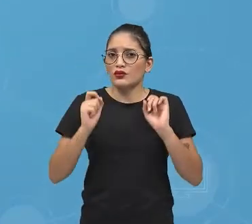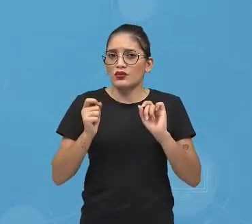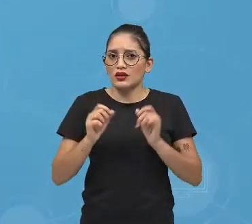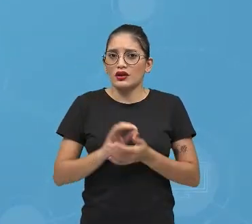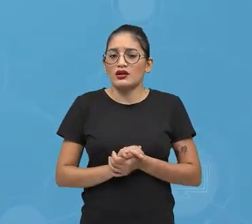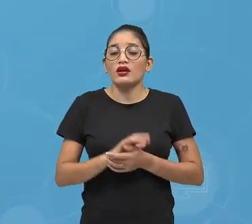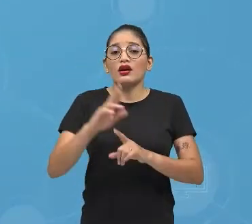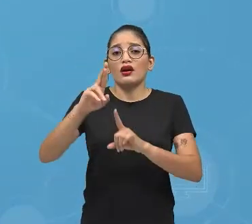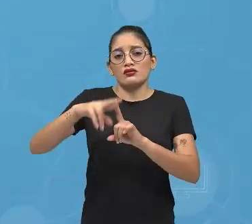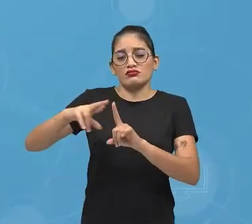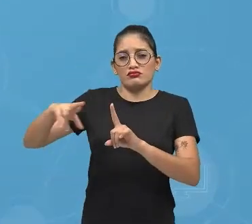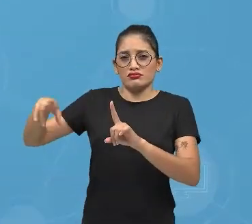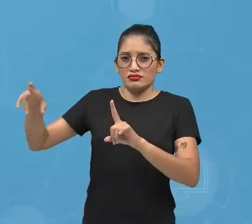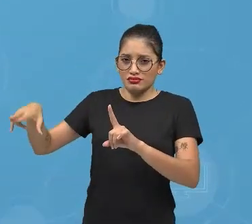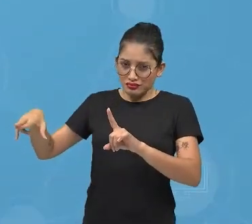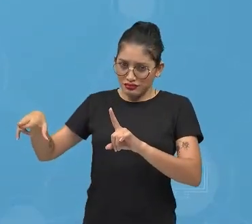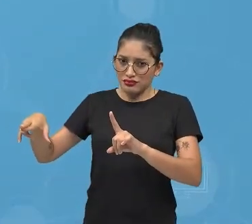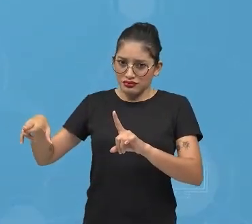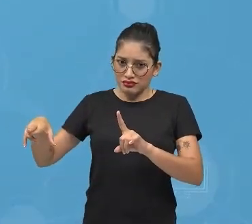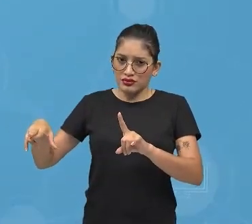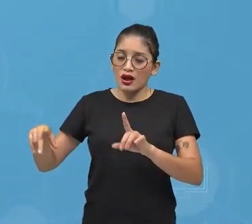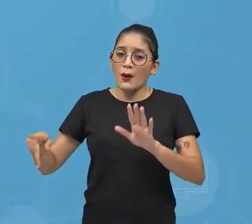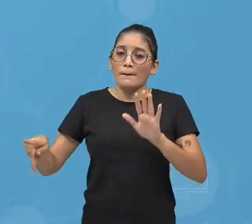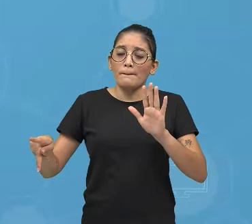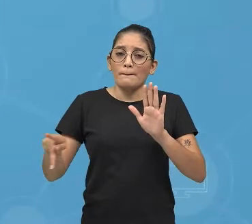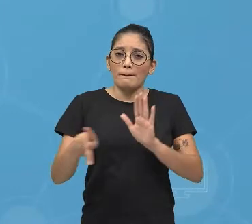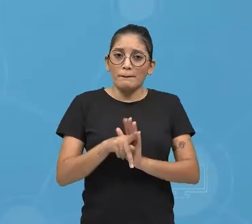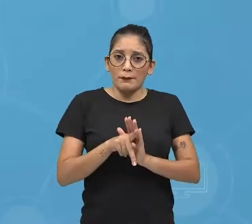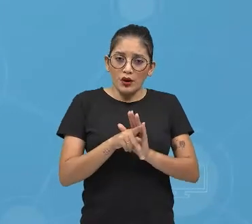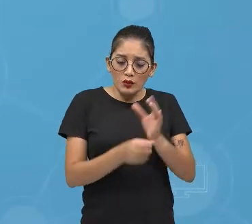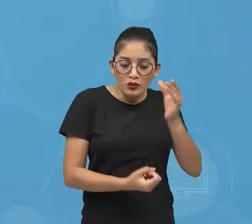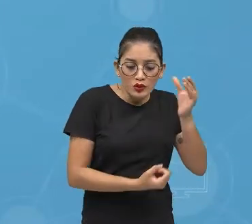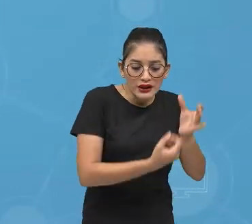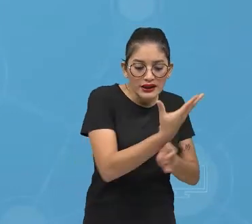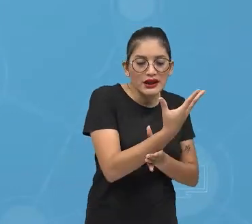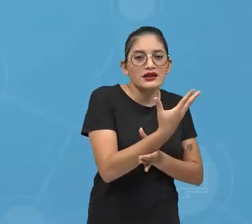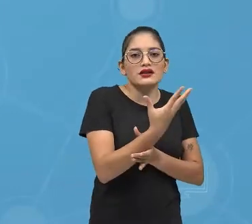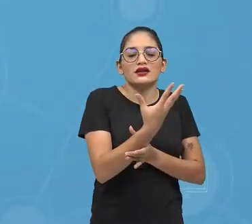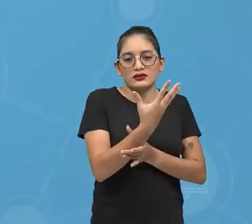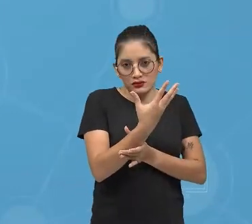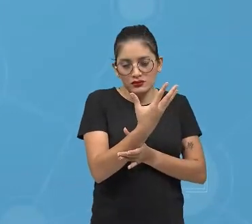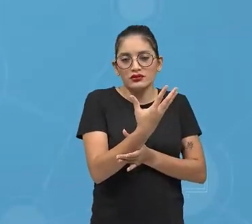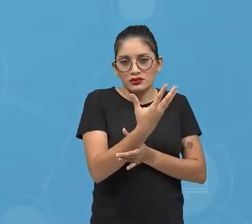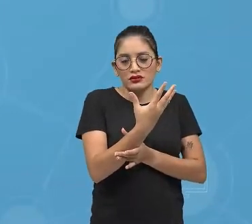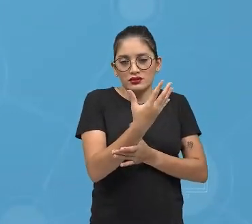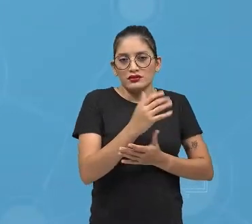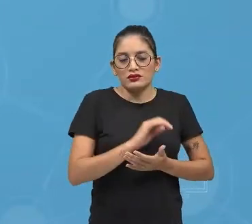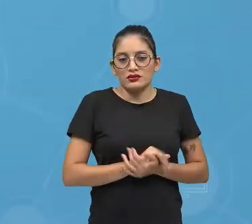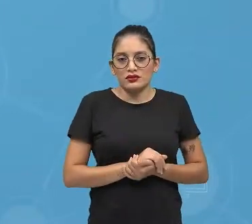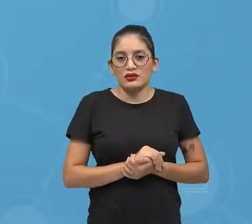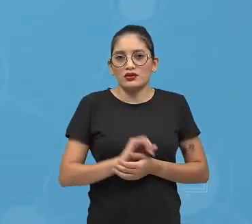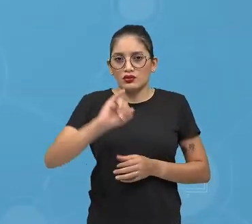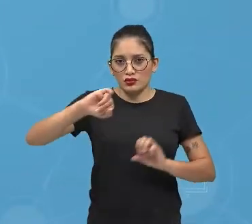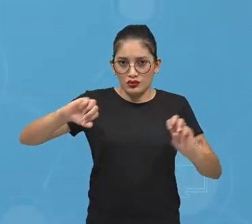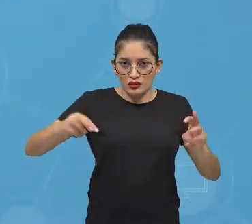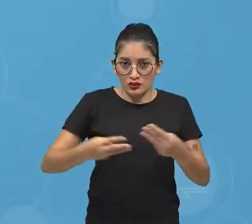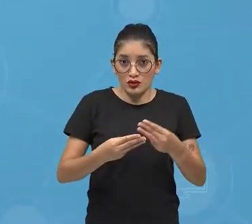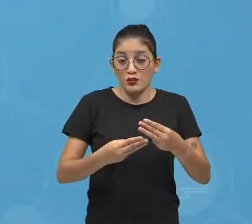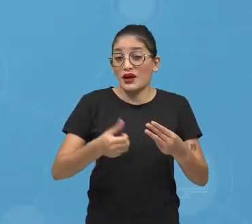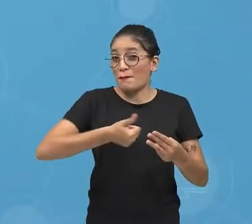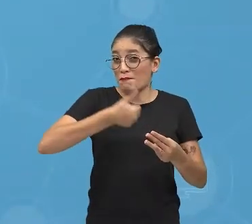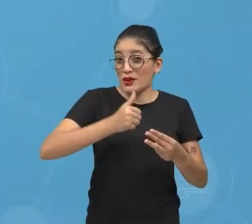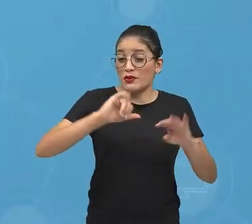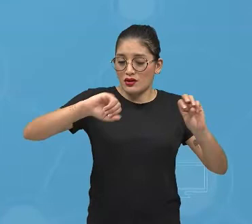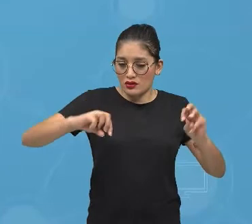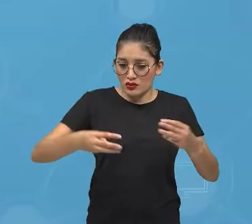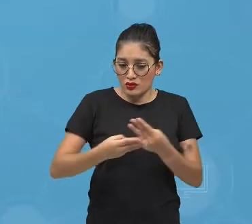são religiões filhas do judaísmo. Por quê? Porque a primeira religião foi o judaísmo,